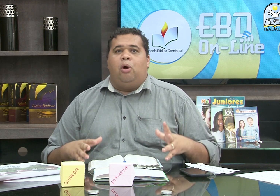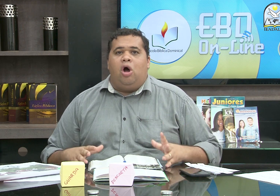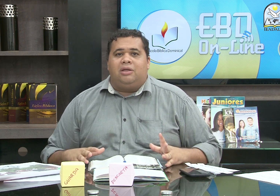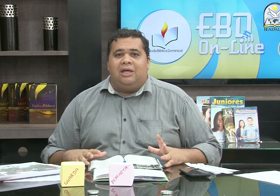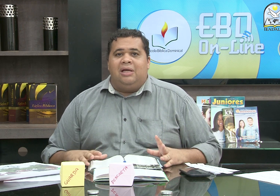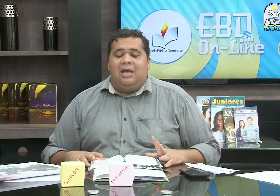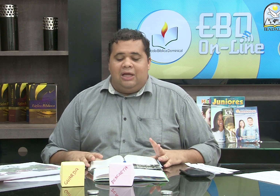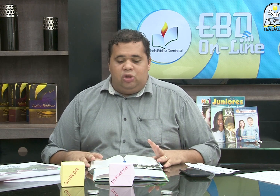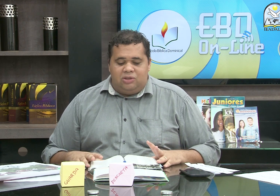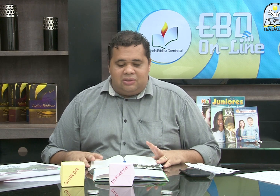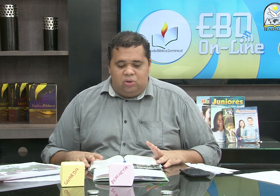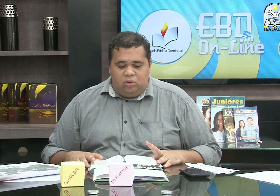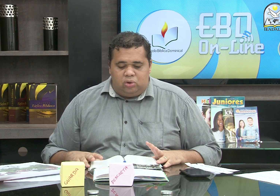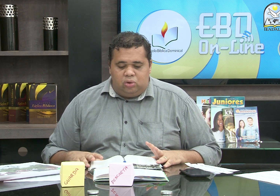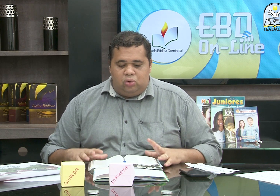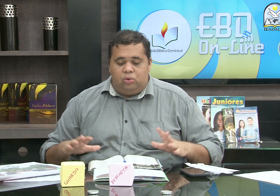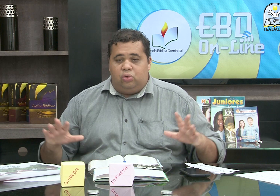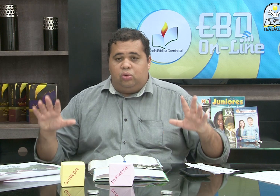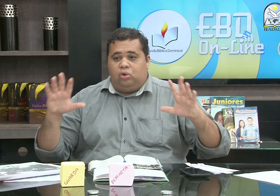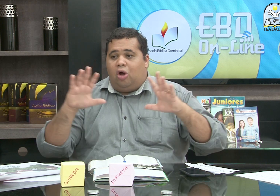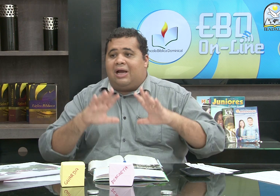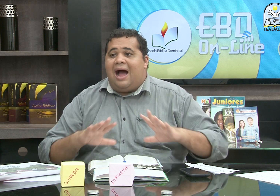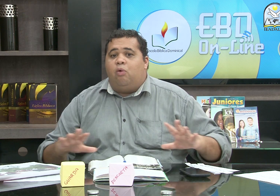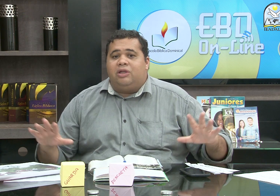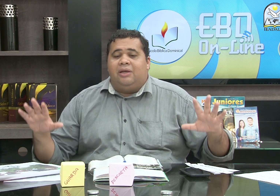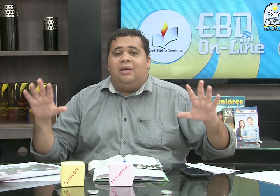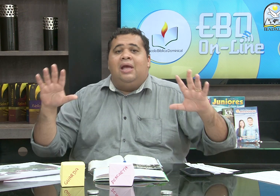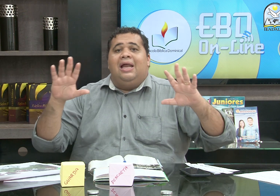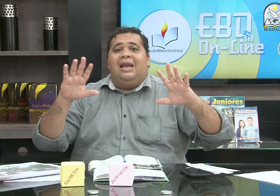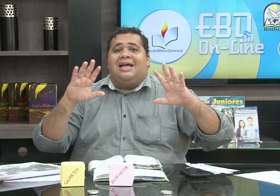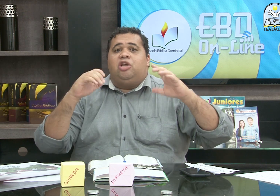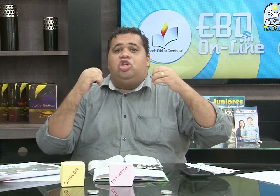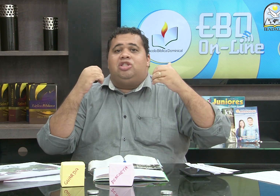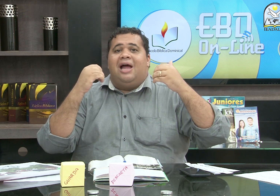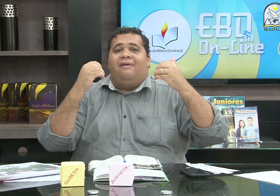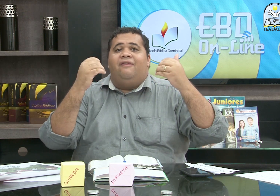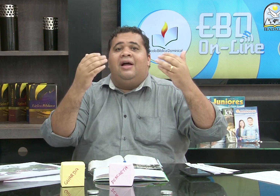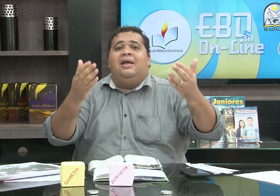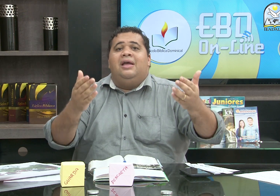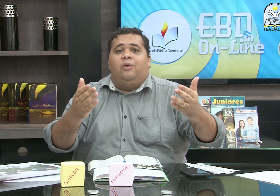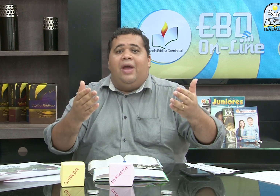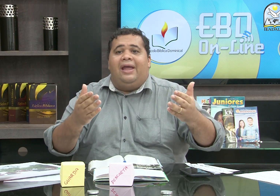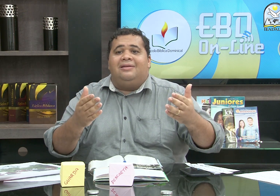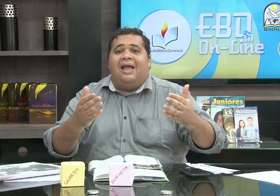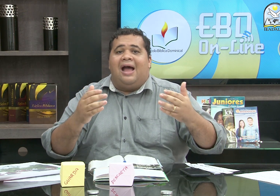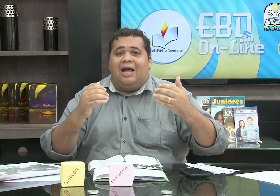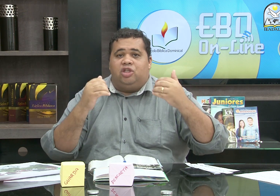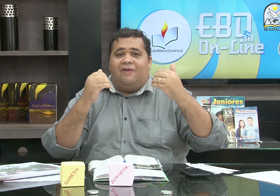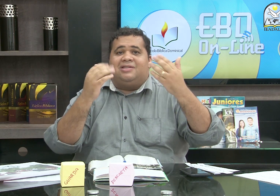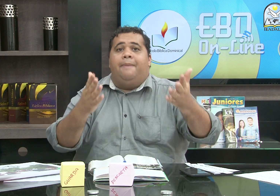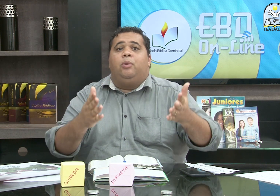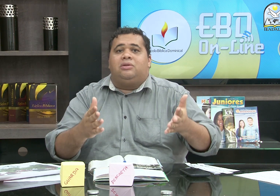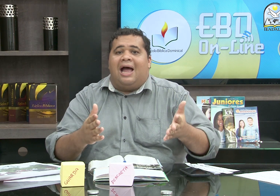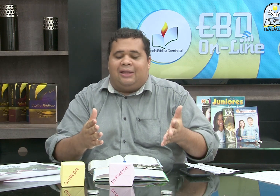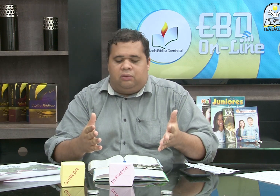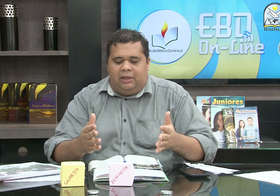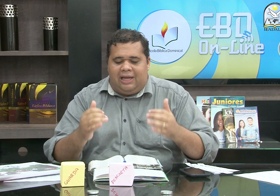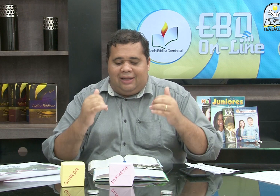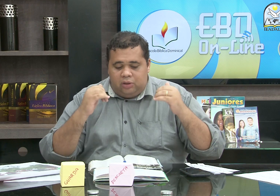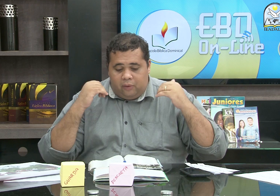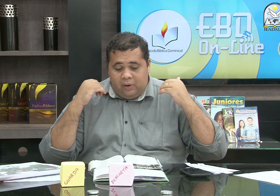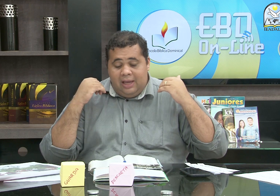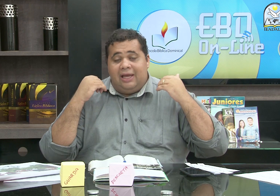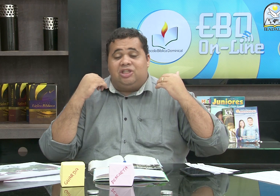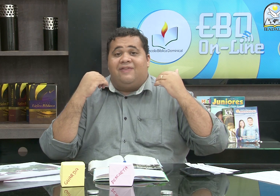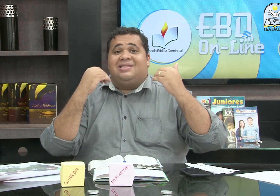na na porta dos do do do local onde Lázaro estava não é enterrado estava sepultado né